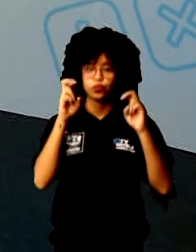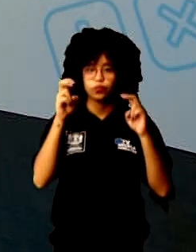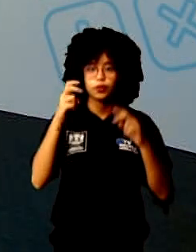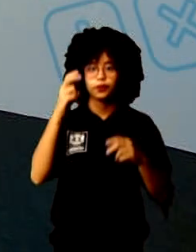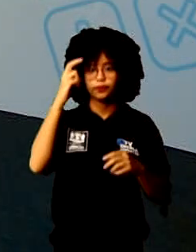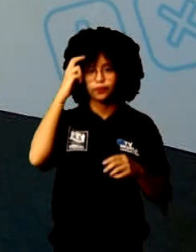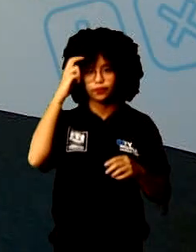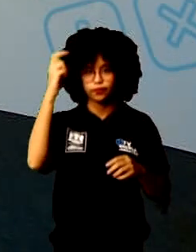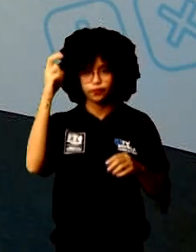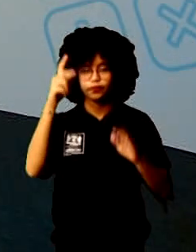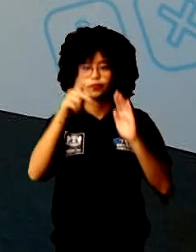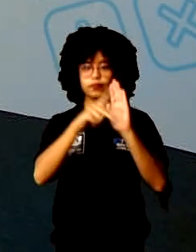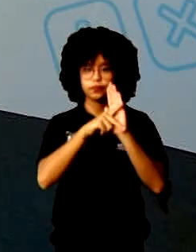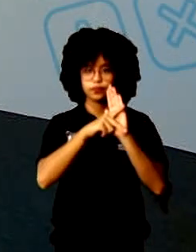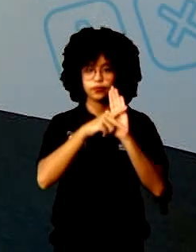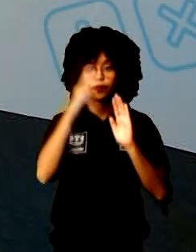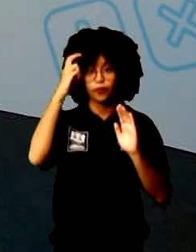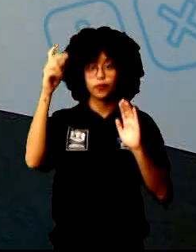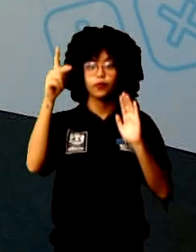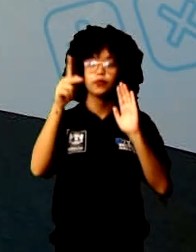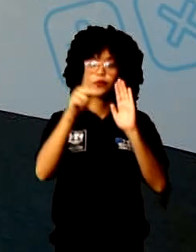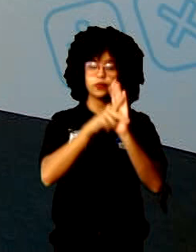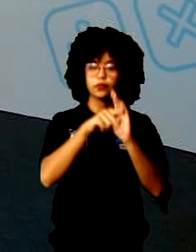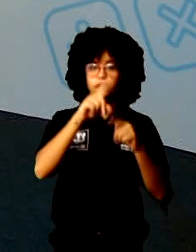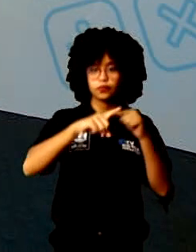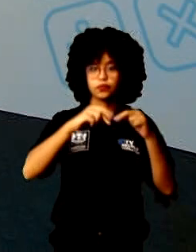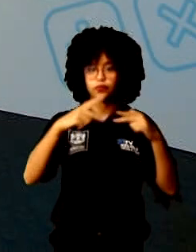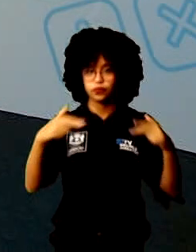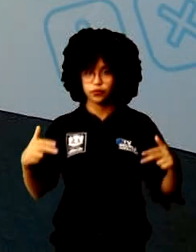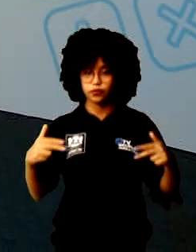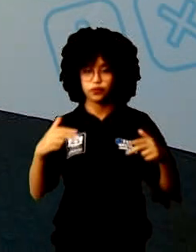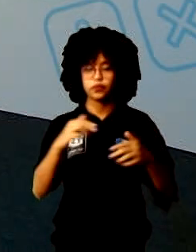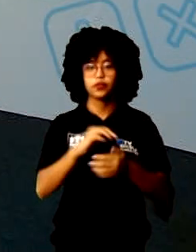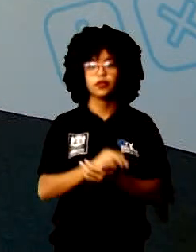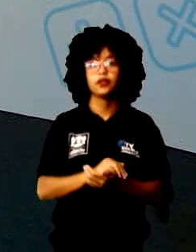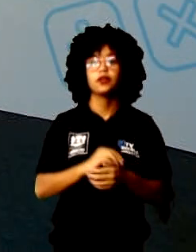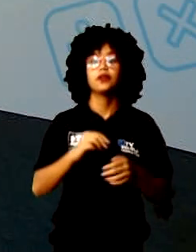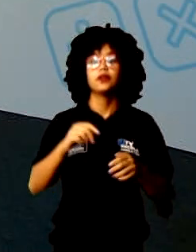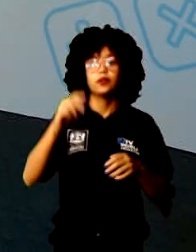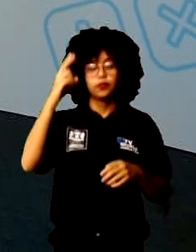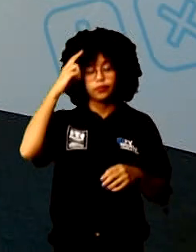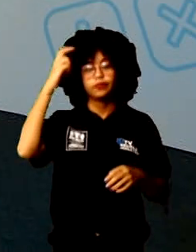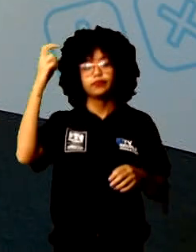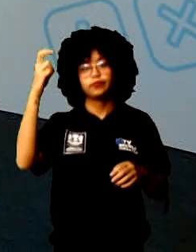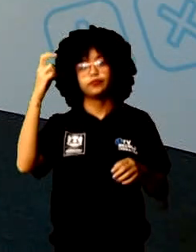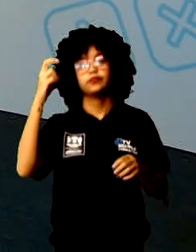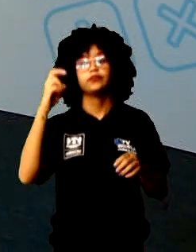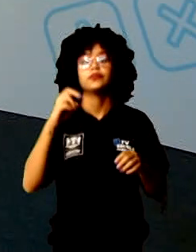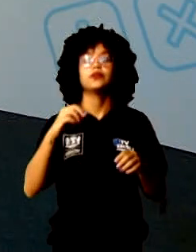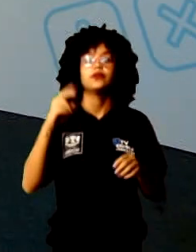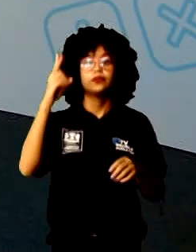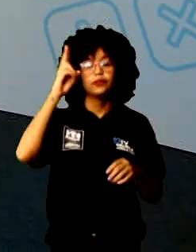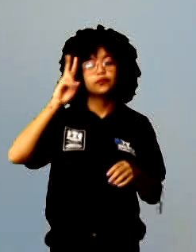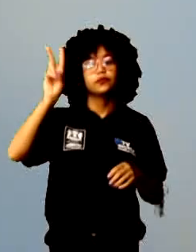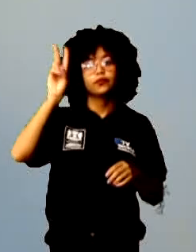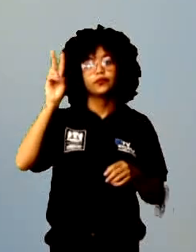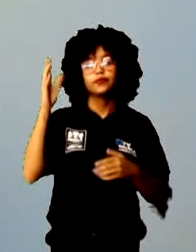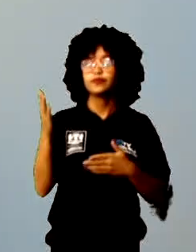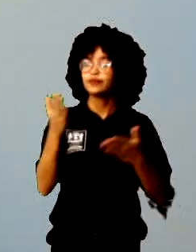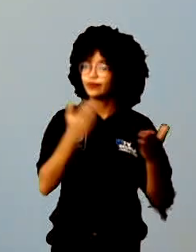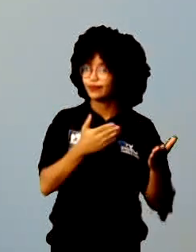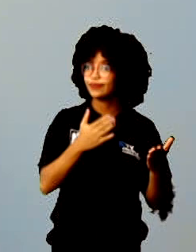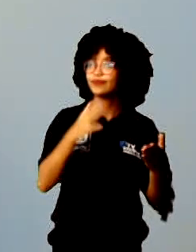patrimônio patrimônio material e imaterial e patrimônios históricos nomes lá vamos lá aprender